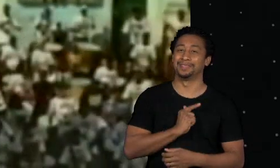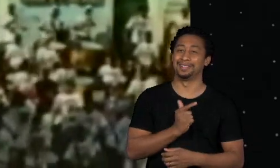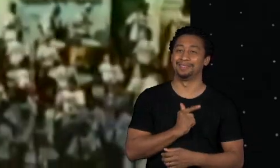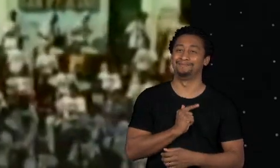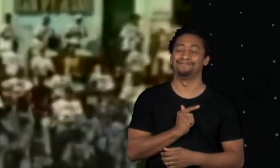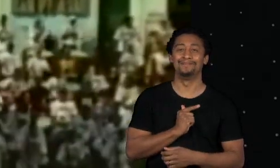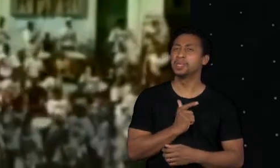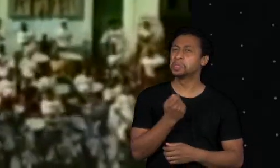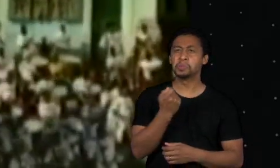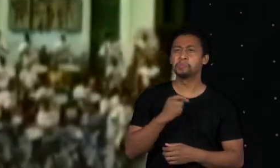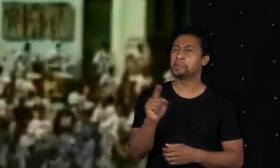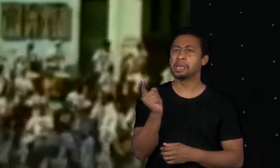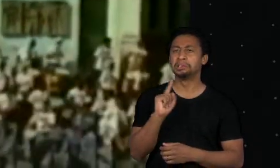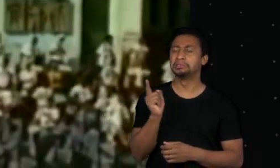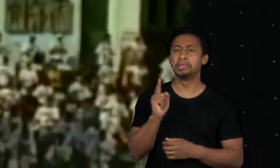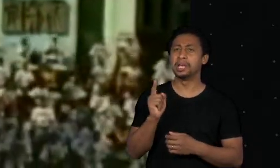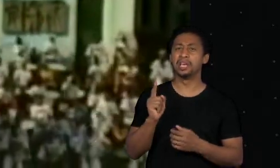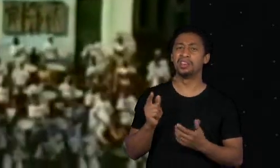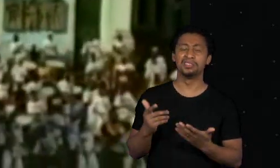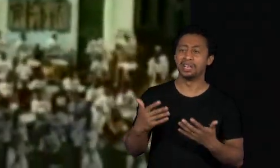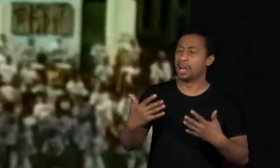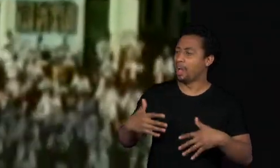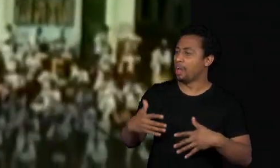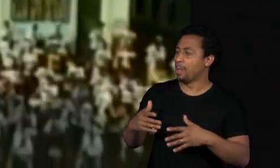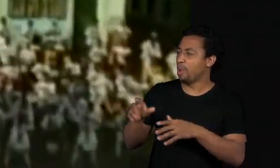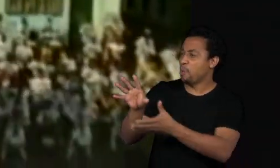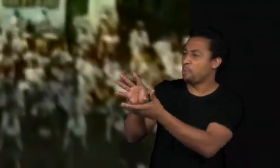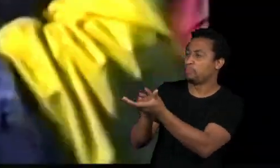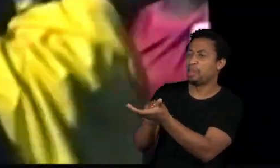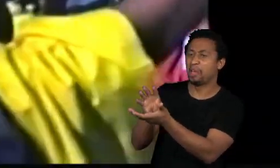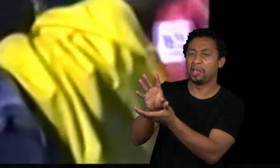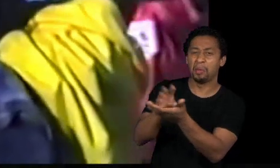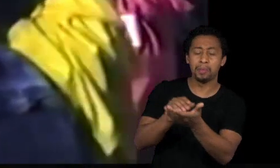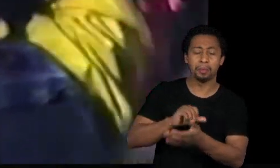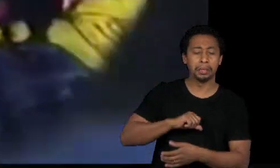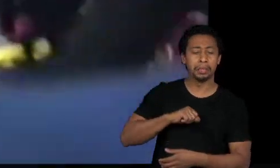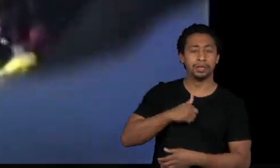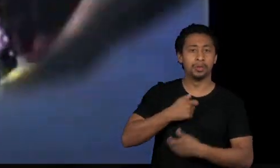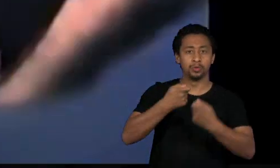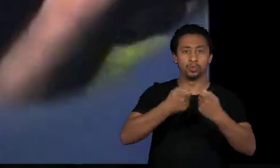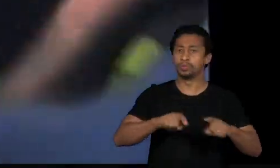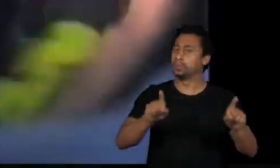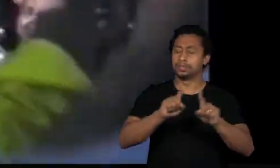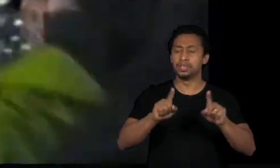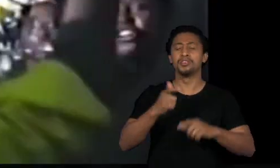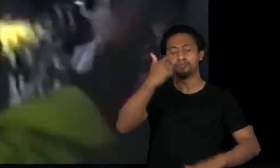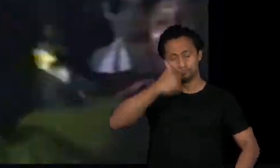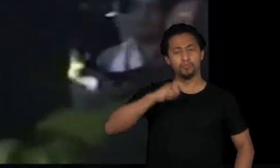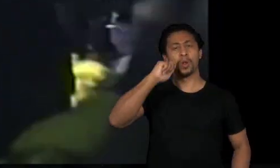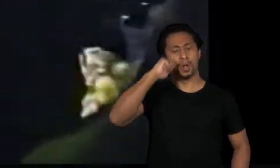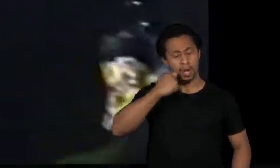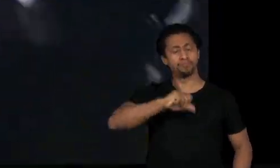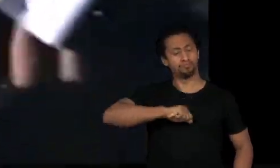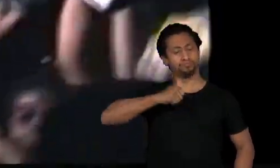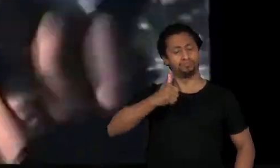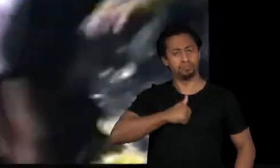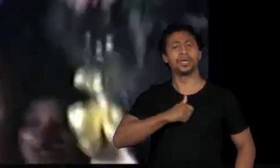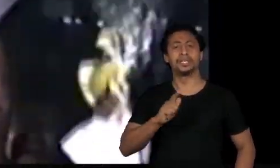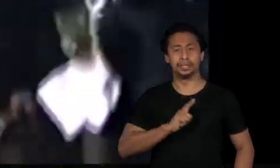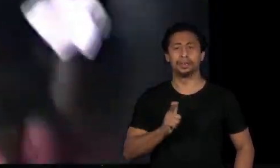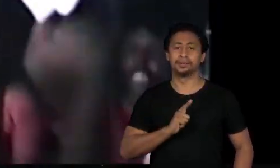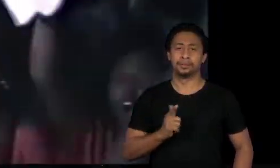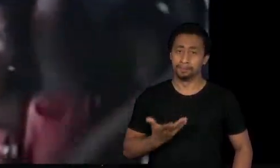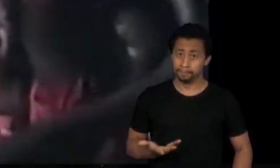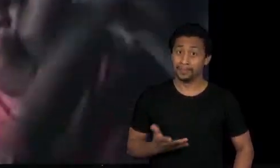buscar autoestima a qualquer preço, né? Esse é o caminho natural. Agora, a distância